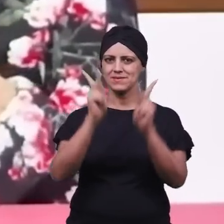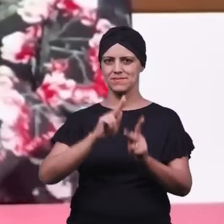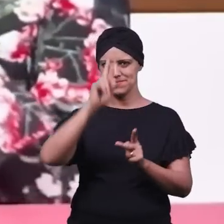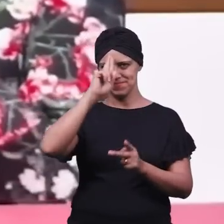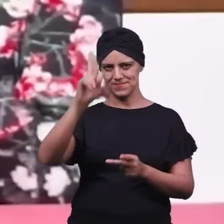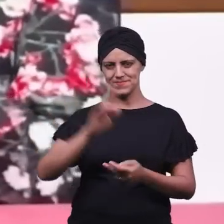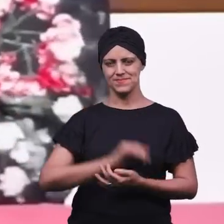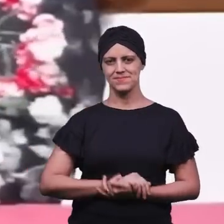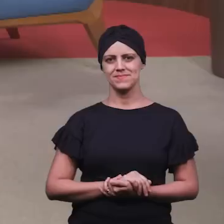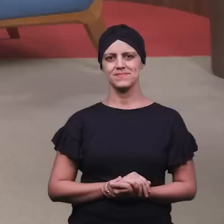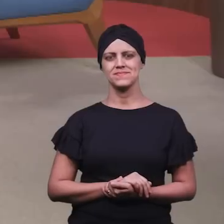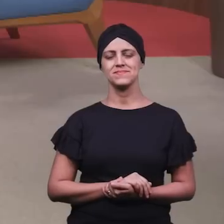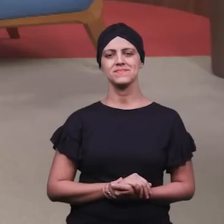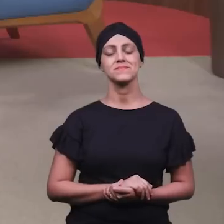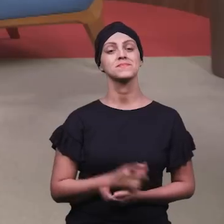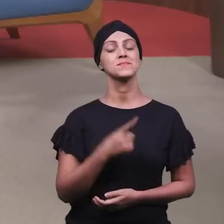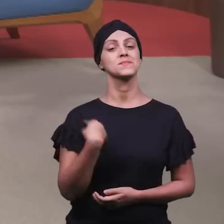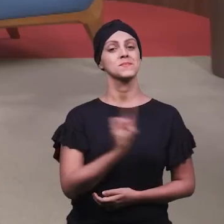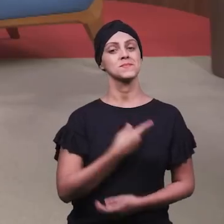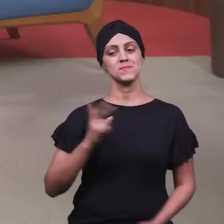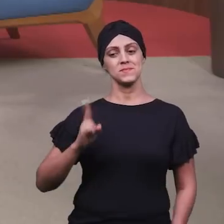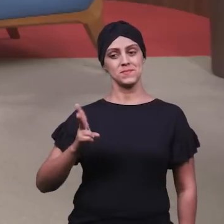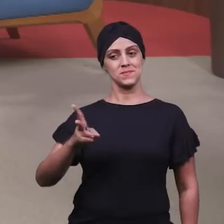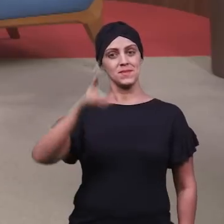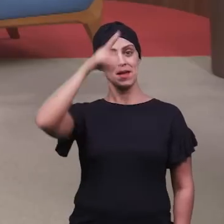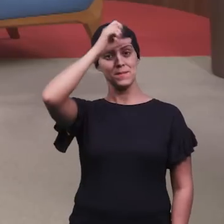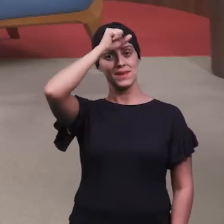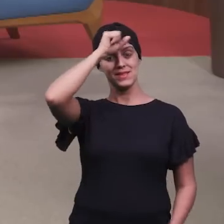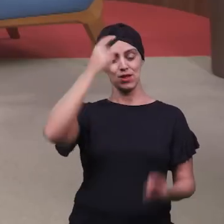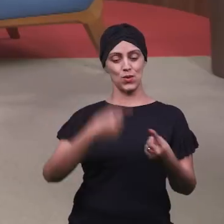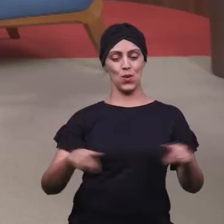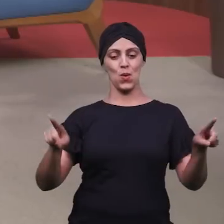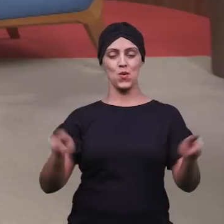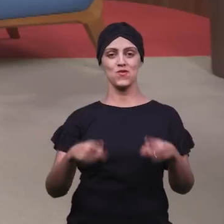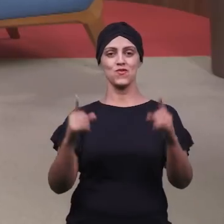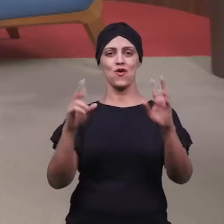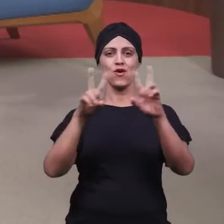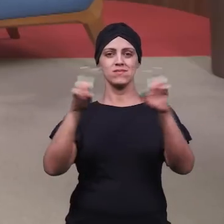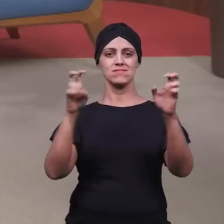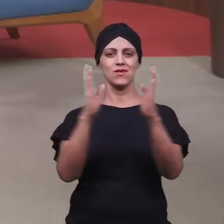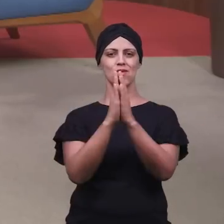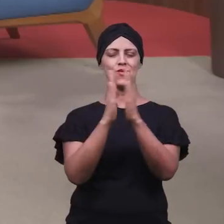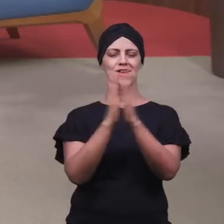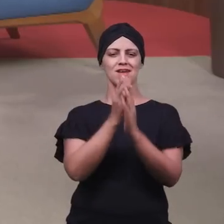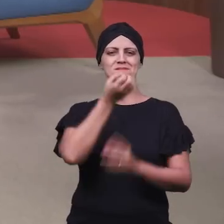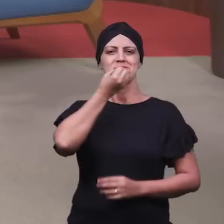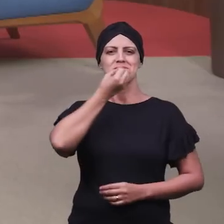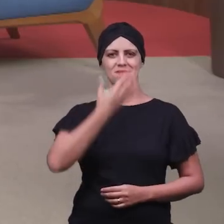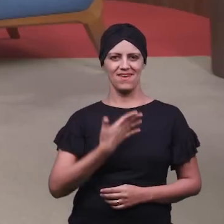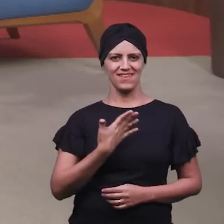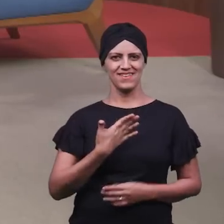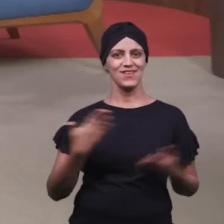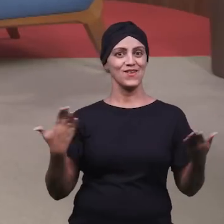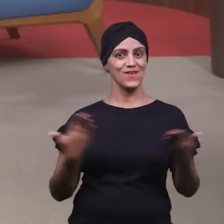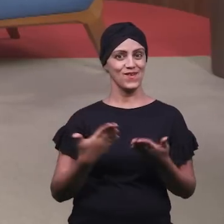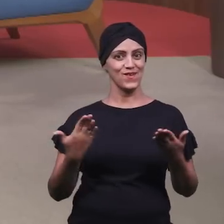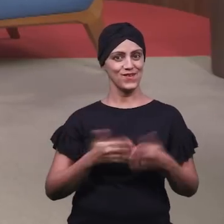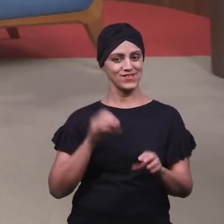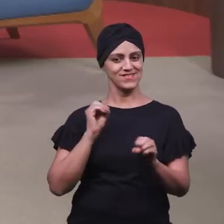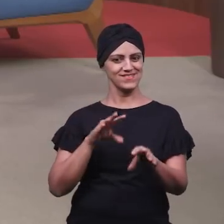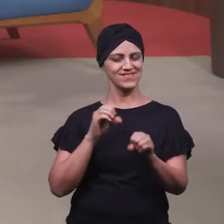Amém? A paz do Senhor. E nós continuamos aprendendo o louvor Orar Faz Bem. Hoje a tia Janaína vai